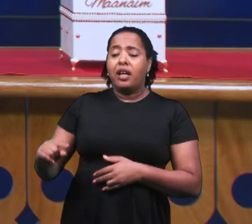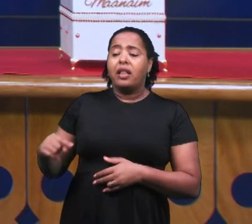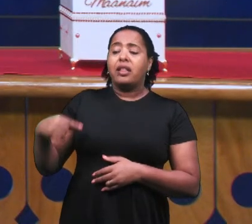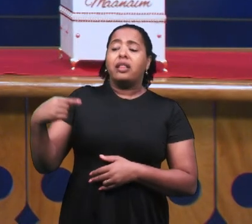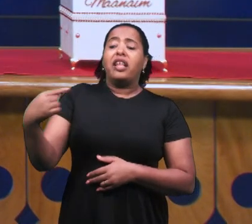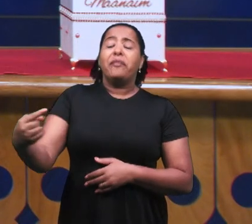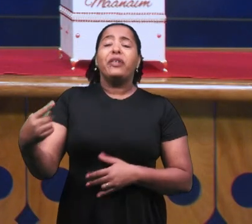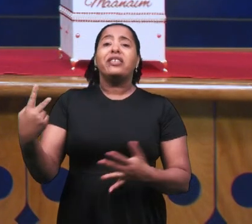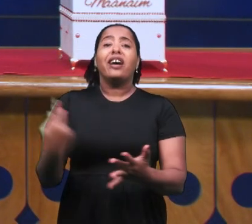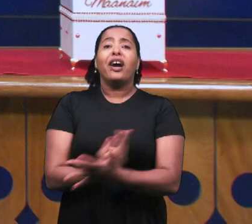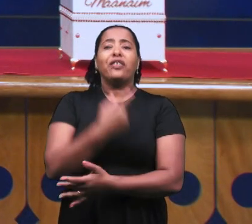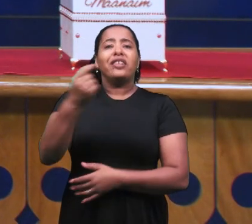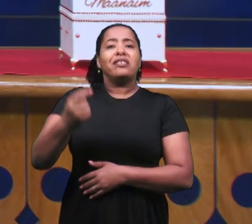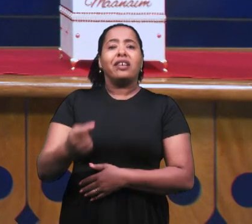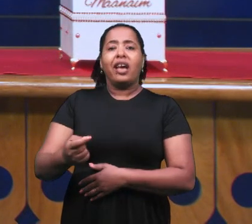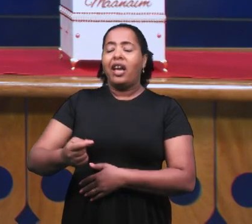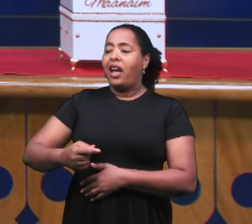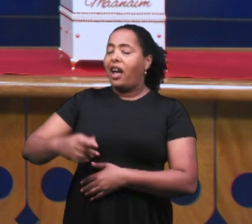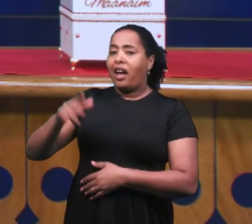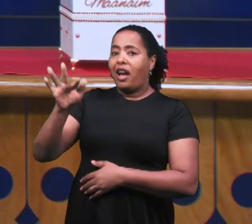a fé e prego filosofia.